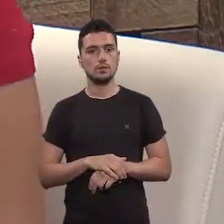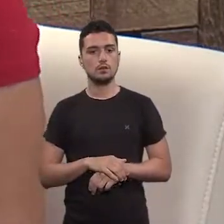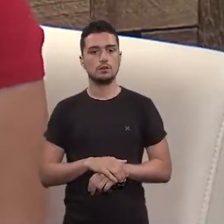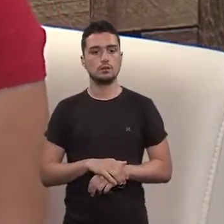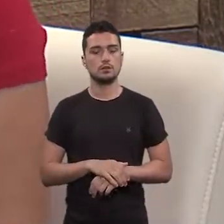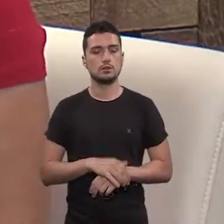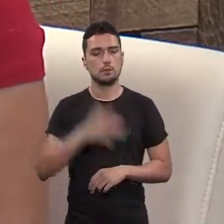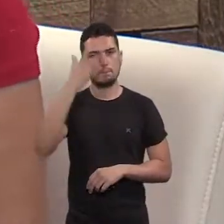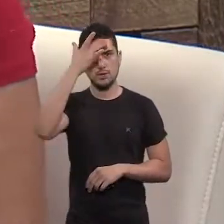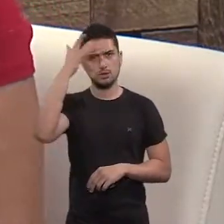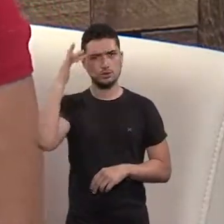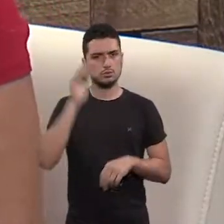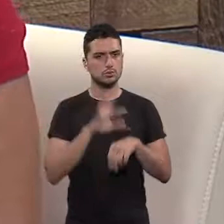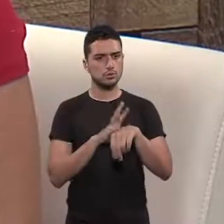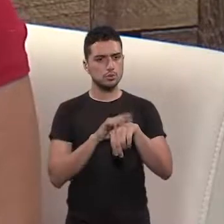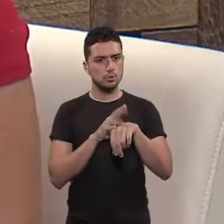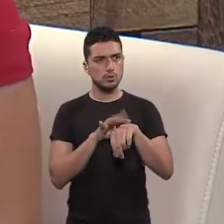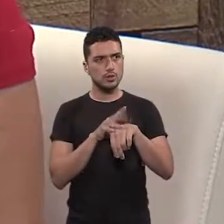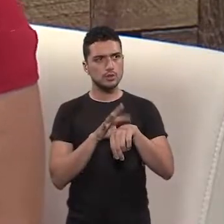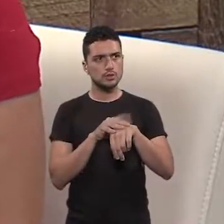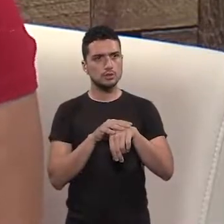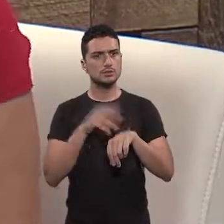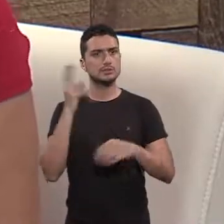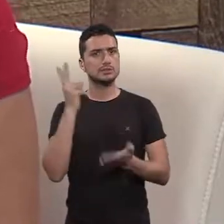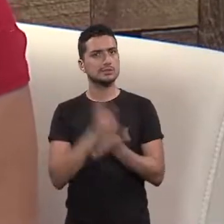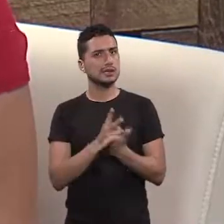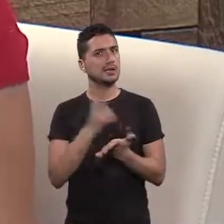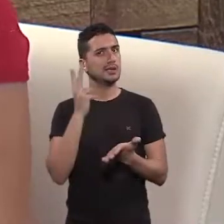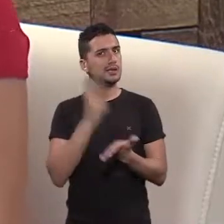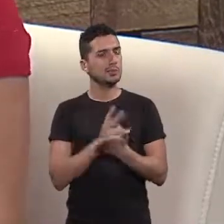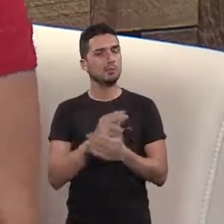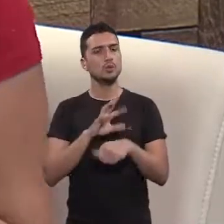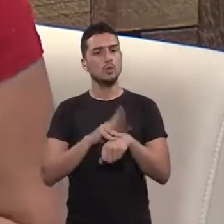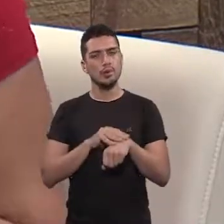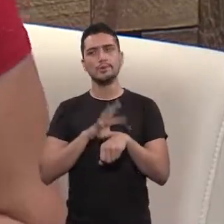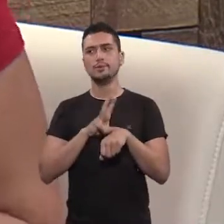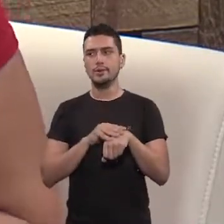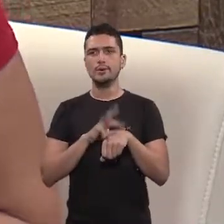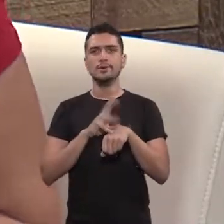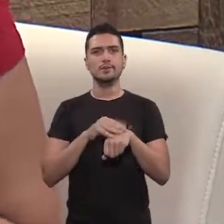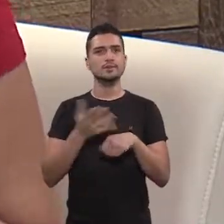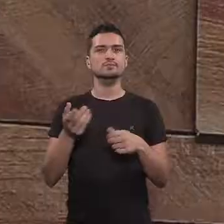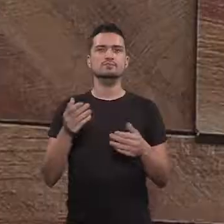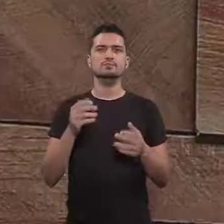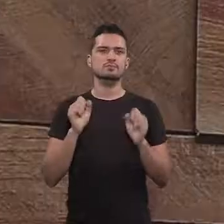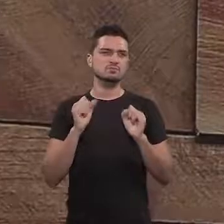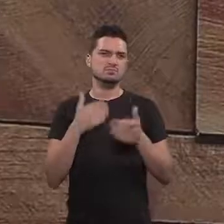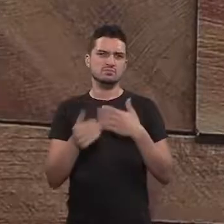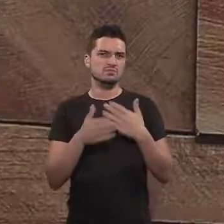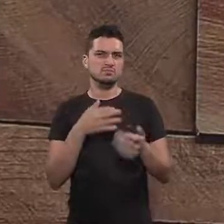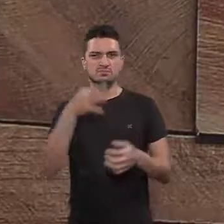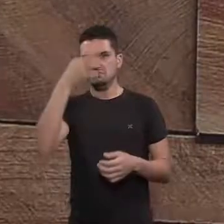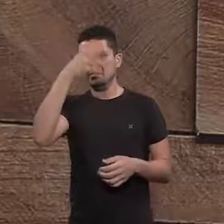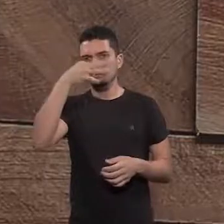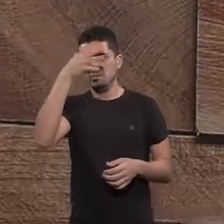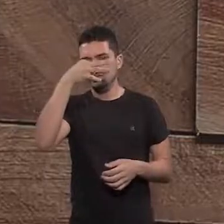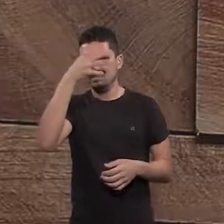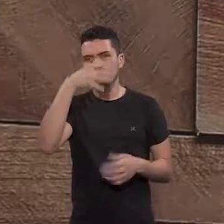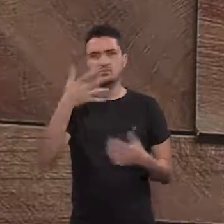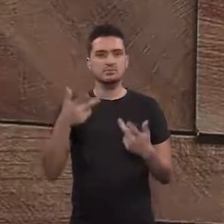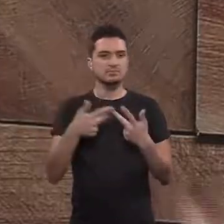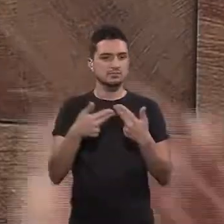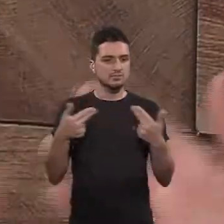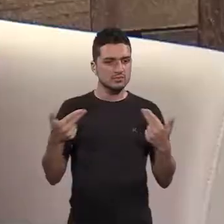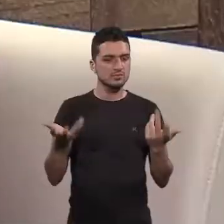pessoas que ficam doentes com mais frequência, mesmo que seja uma doença simples, né?